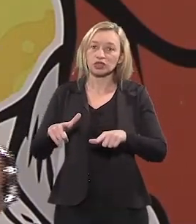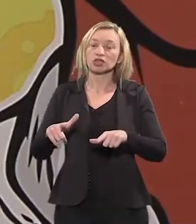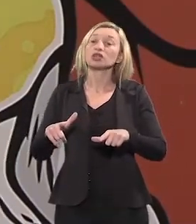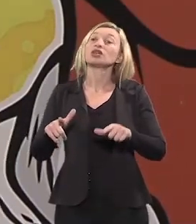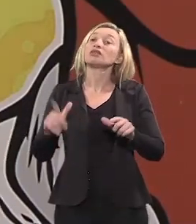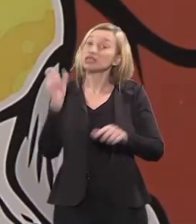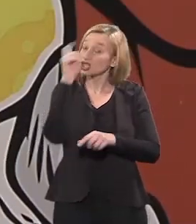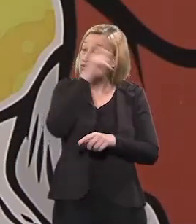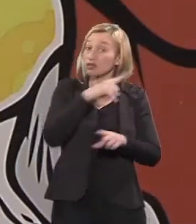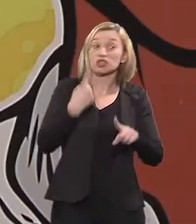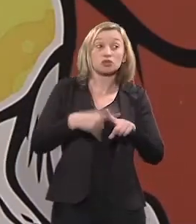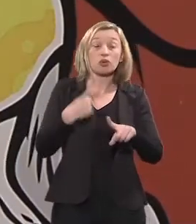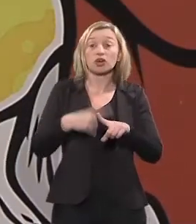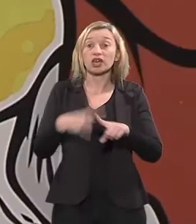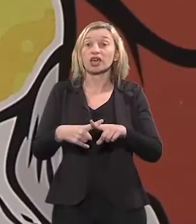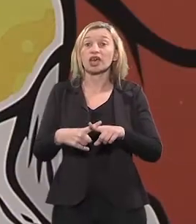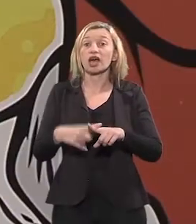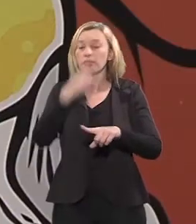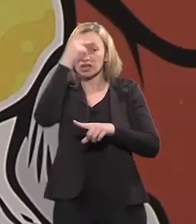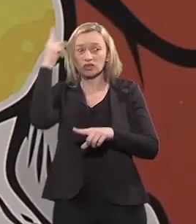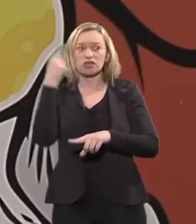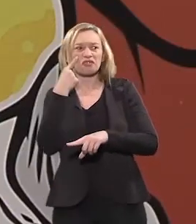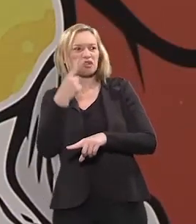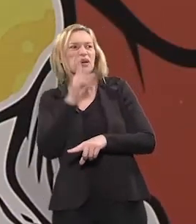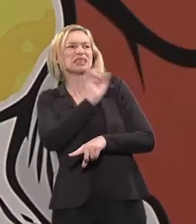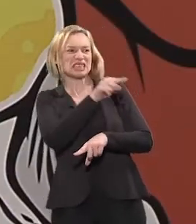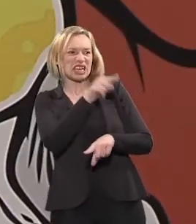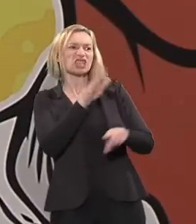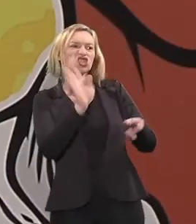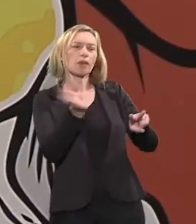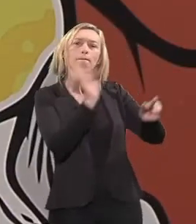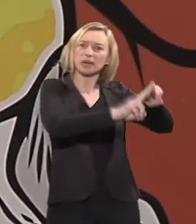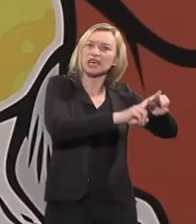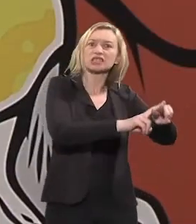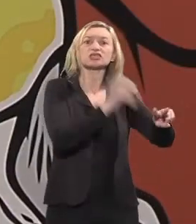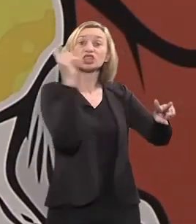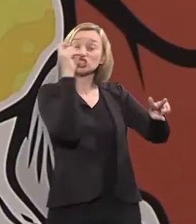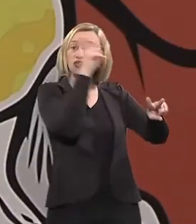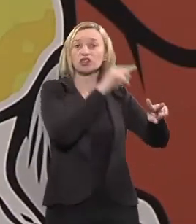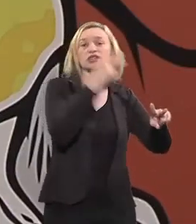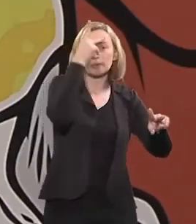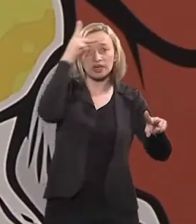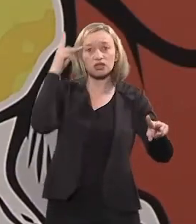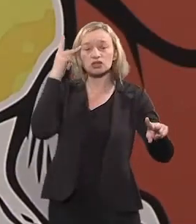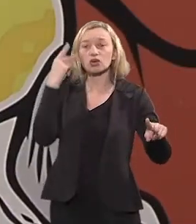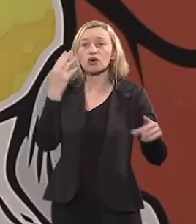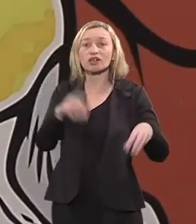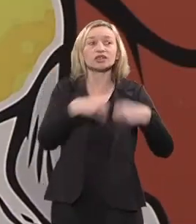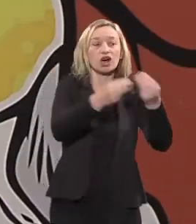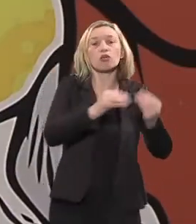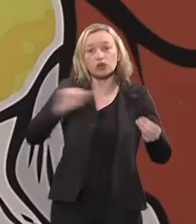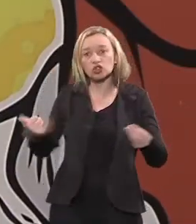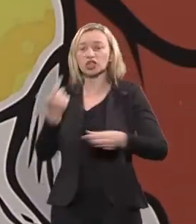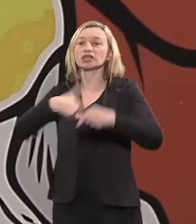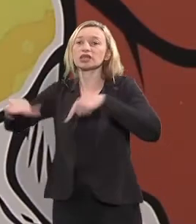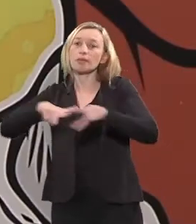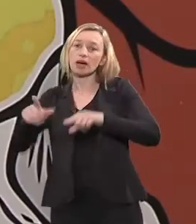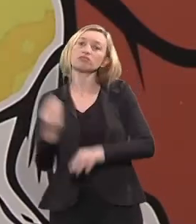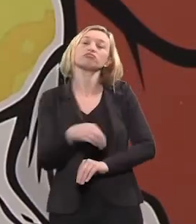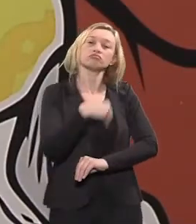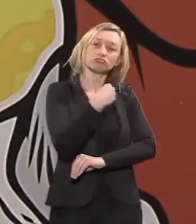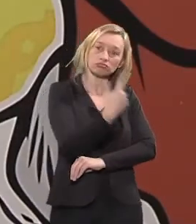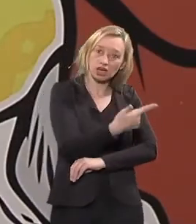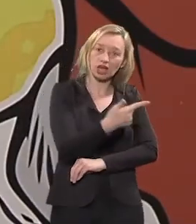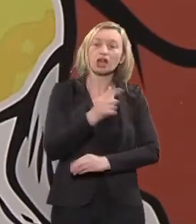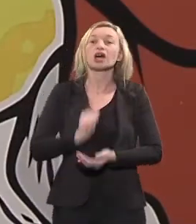alguém que já passou pelo sistema. Então vai ter muito mais dificuldade de se recolocar no mercado de trabalho e aí volta a estar de novo em